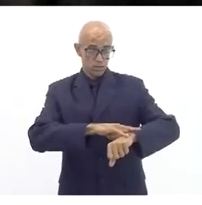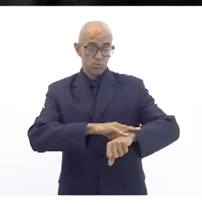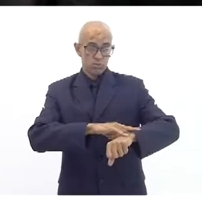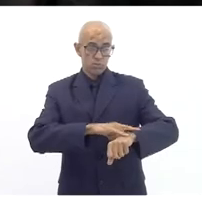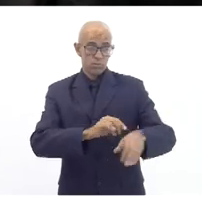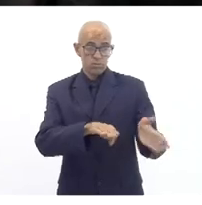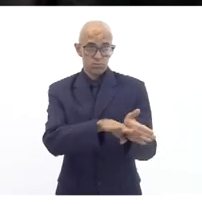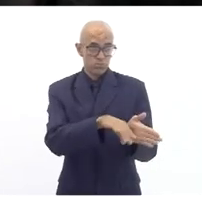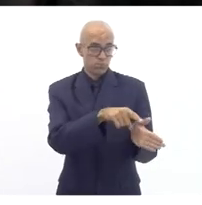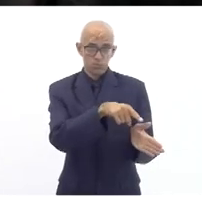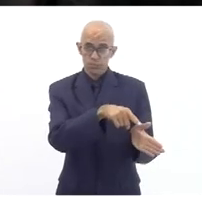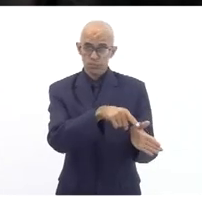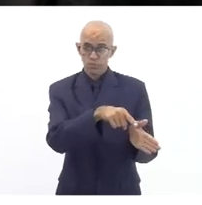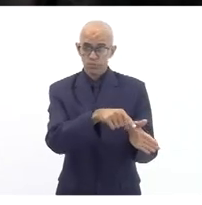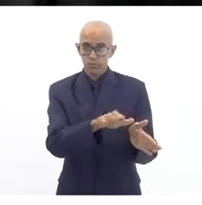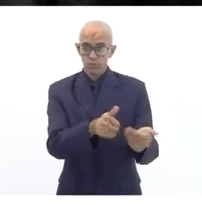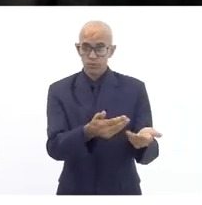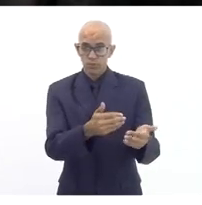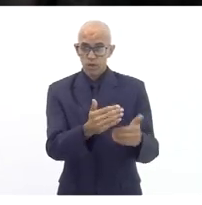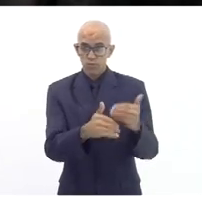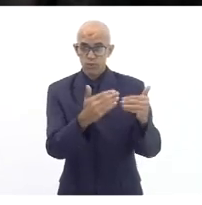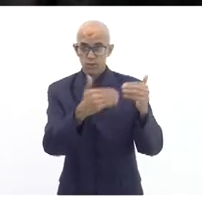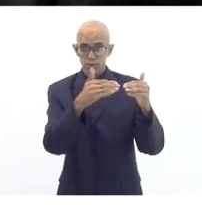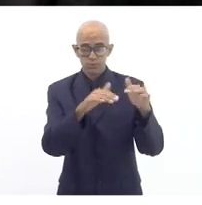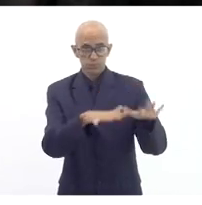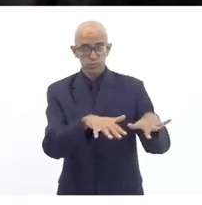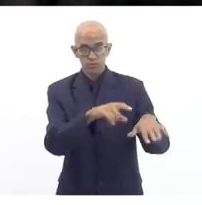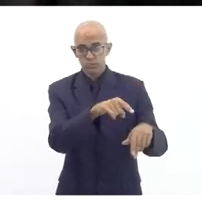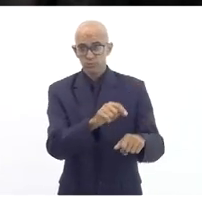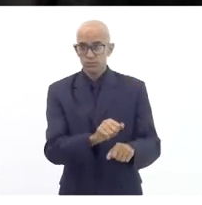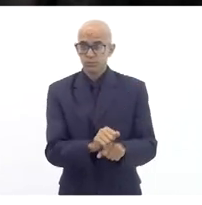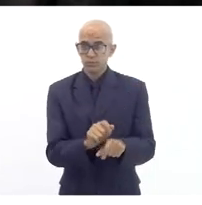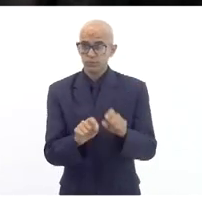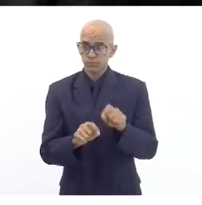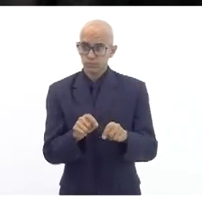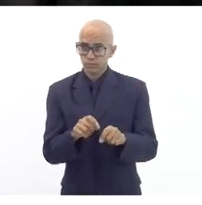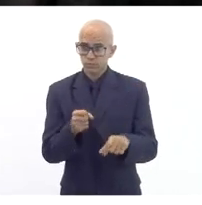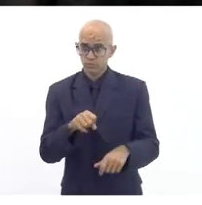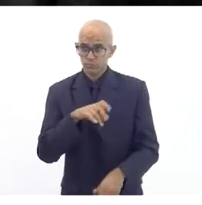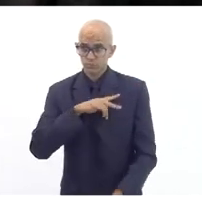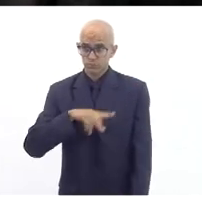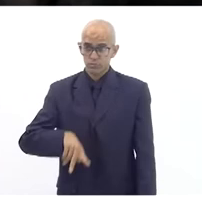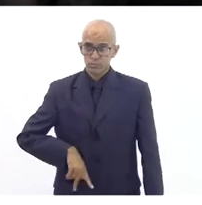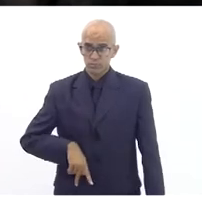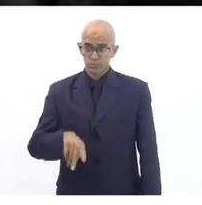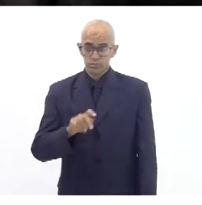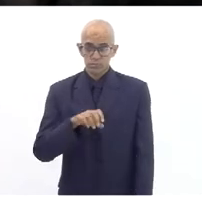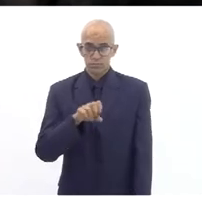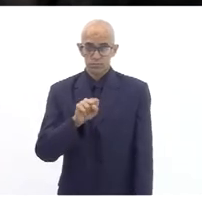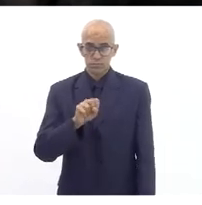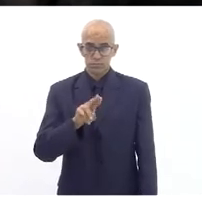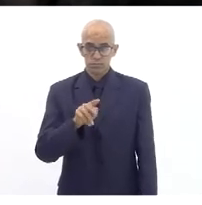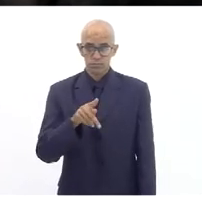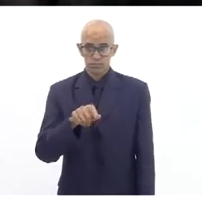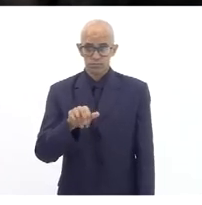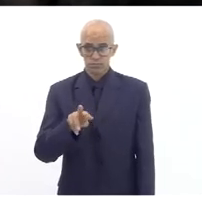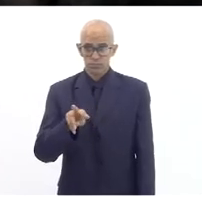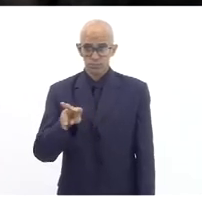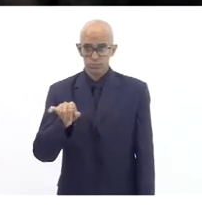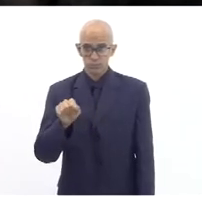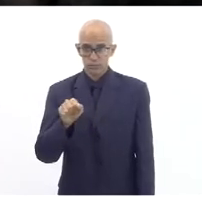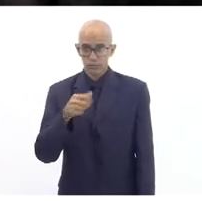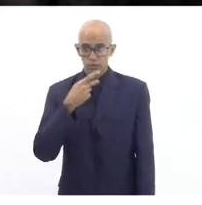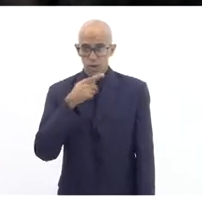Então, avançando nesse sentido, se o presidente da Supervia relatou agora aqui que vai fazer mais